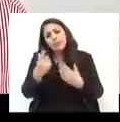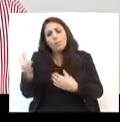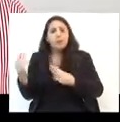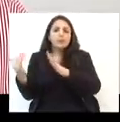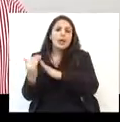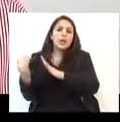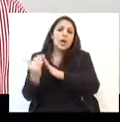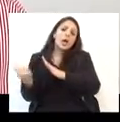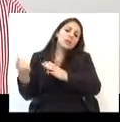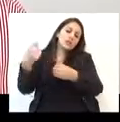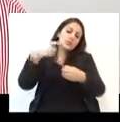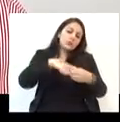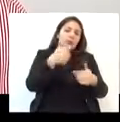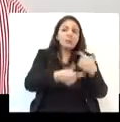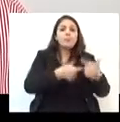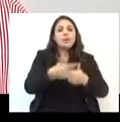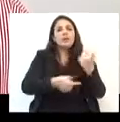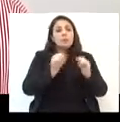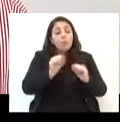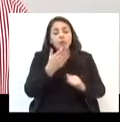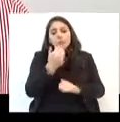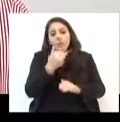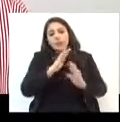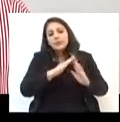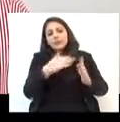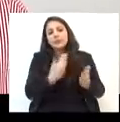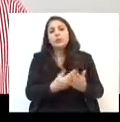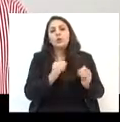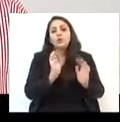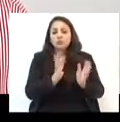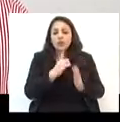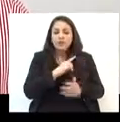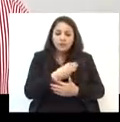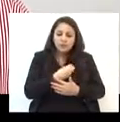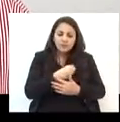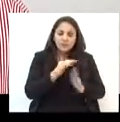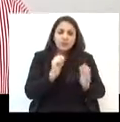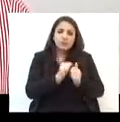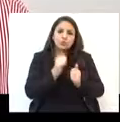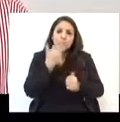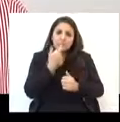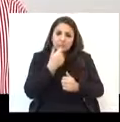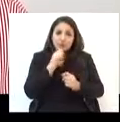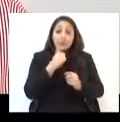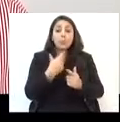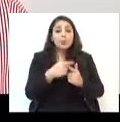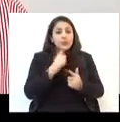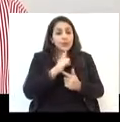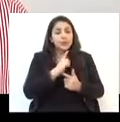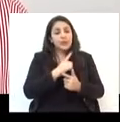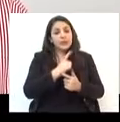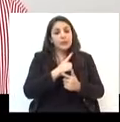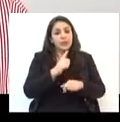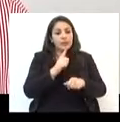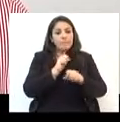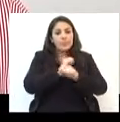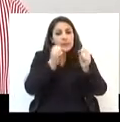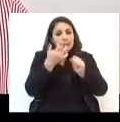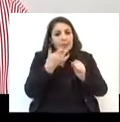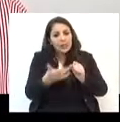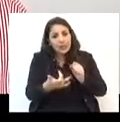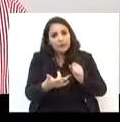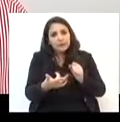da escola, ir às suas casas, retornar mais tarde. Eles já estão ali com as crianças porque há o turno integral, né?